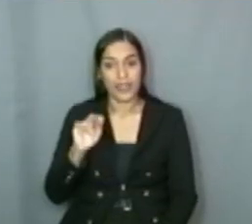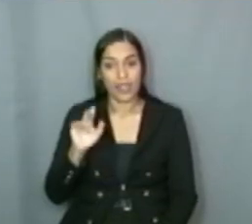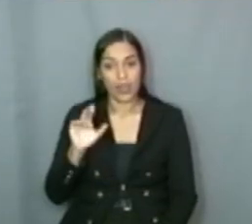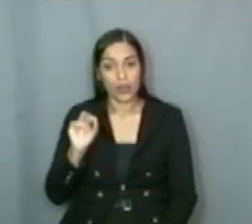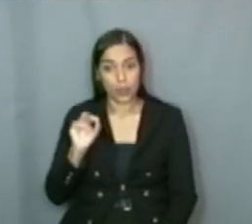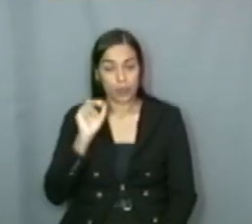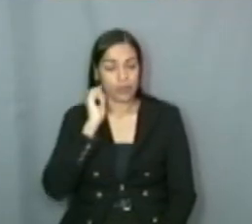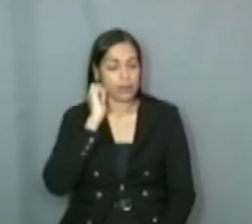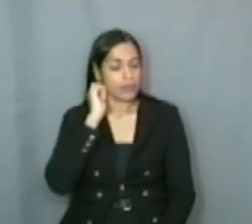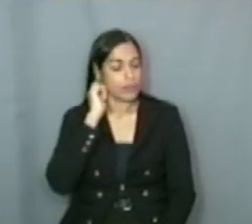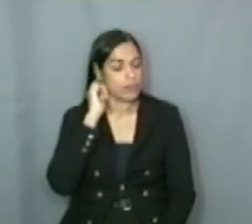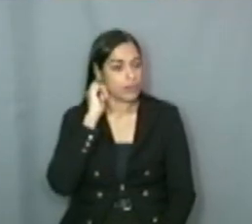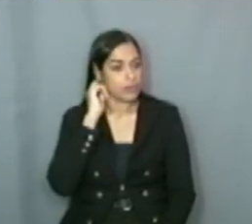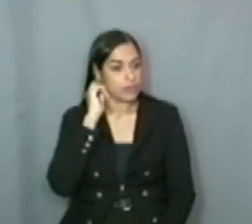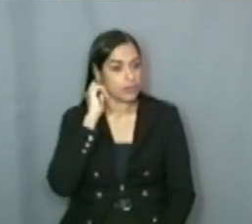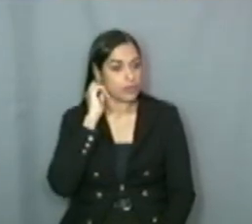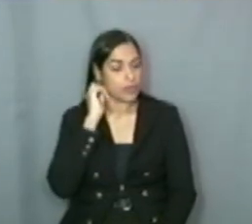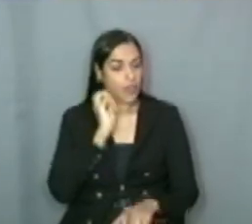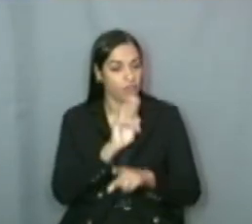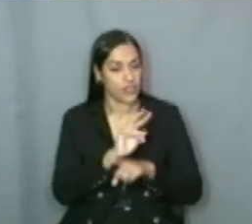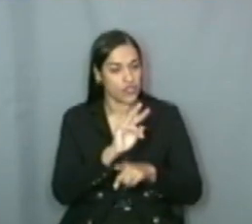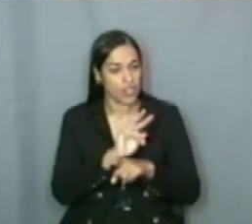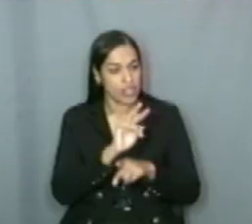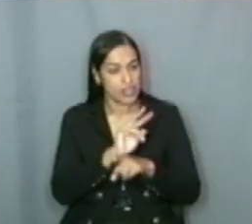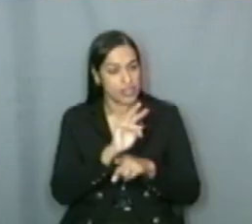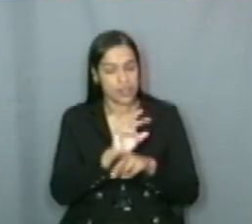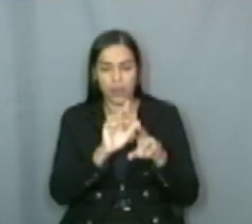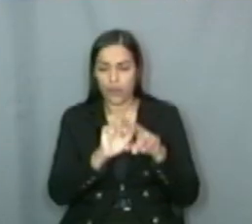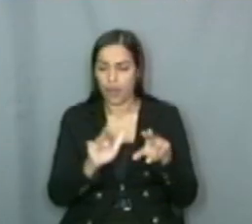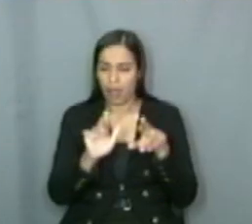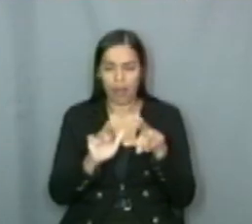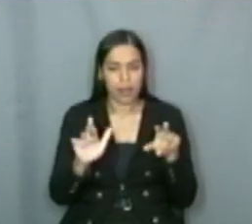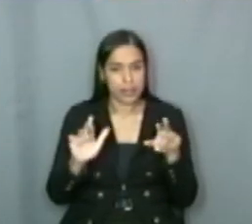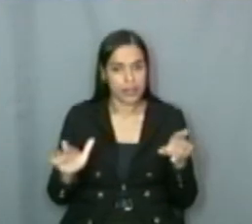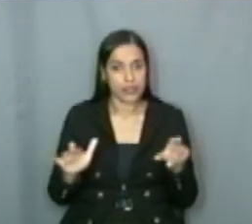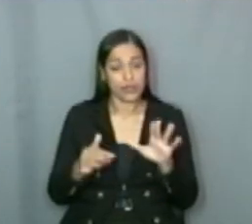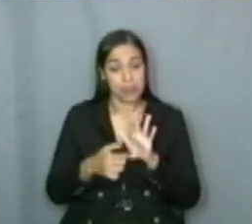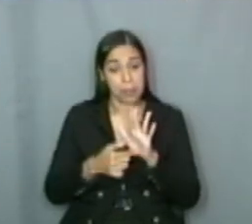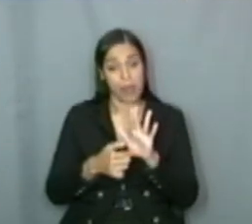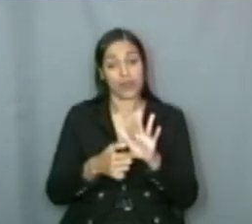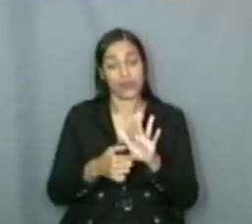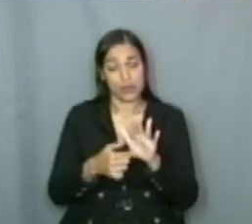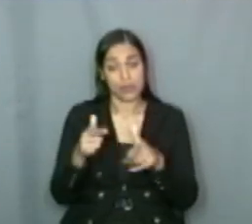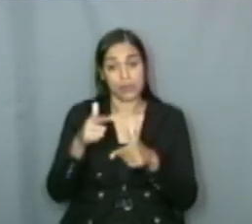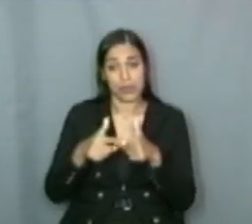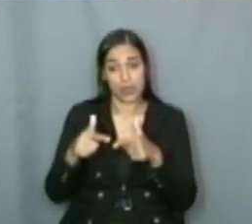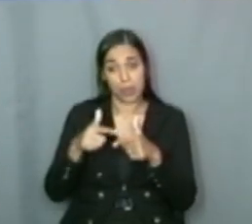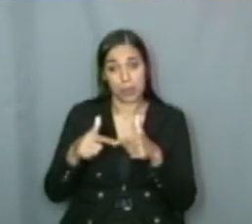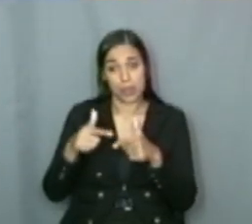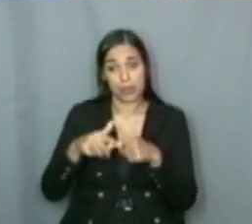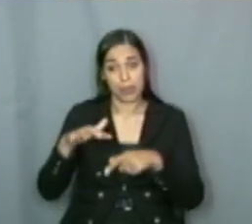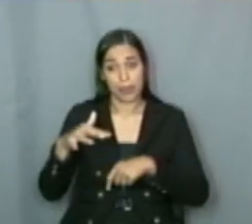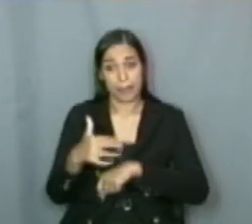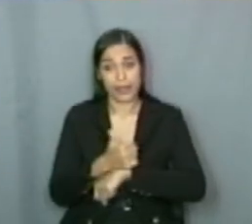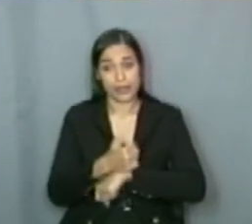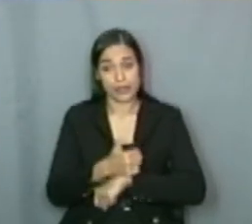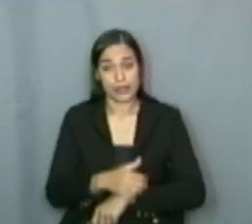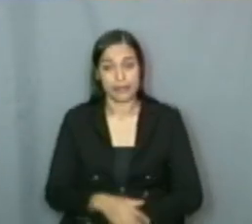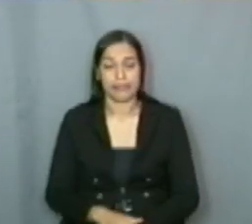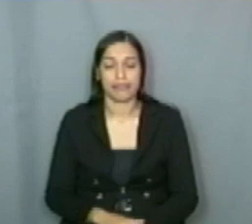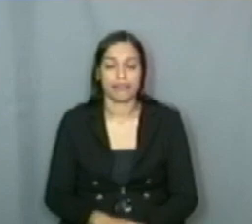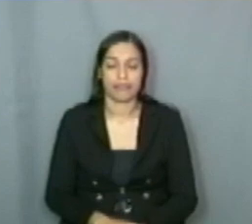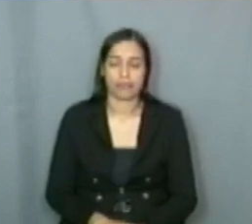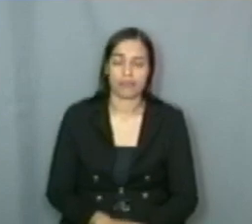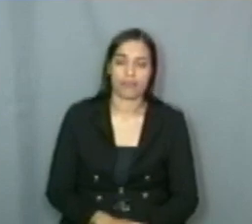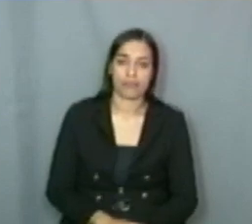Eu tenho várias imagens, inclusive de fiscalização noturna que eu fiz lá, que mostram a situação dessa praça. Eu vou